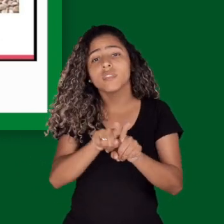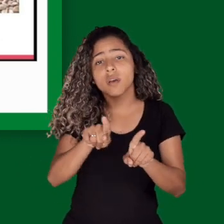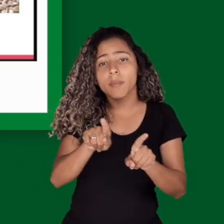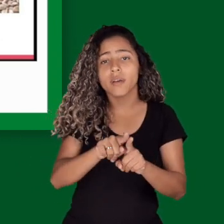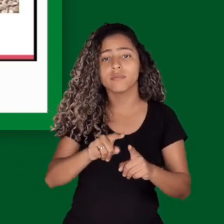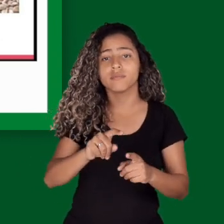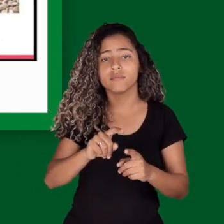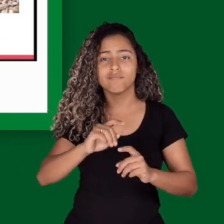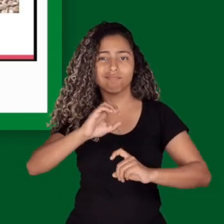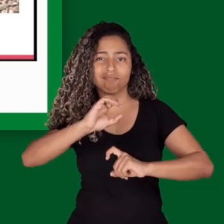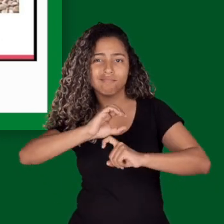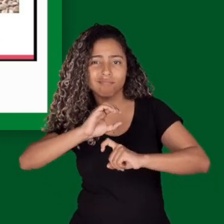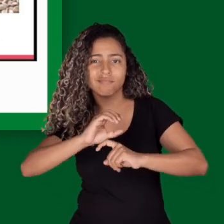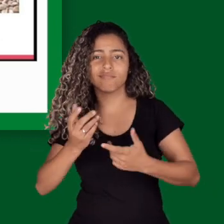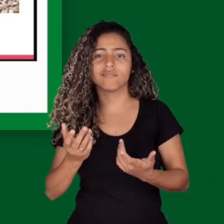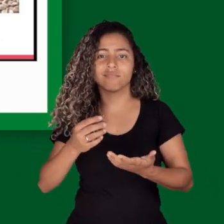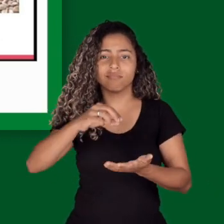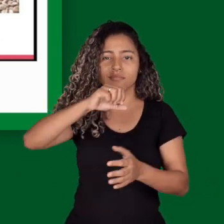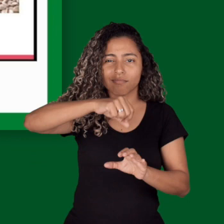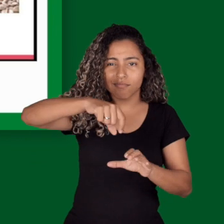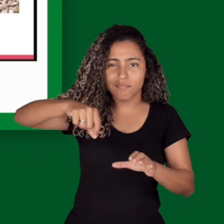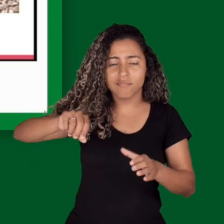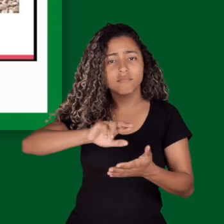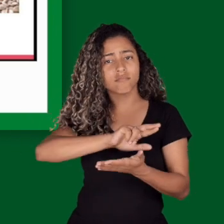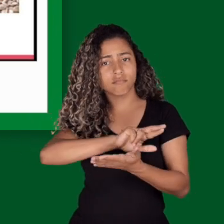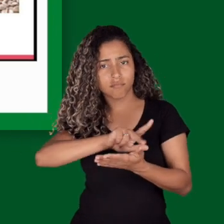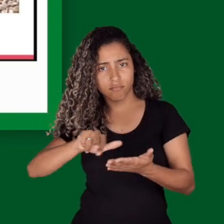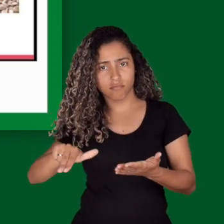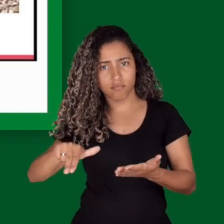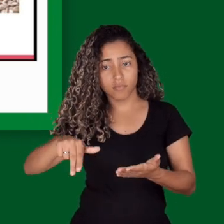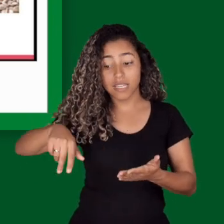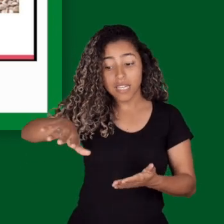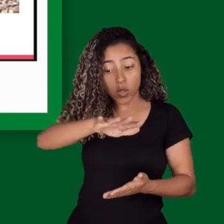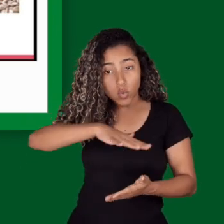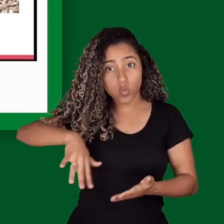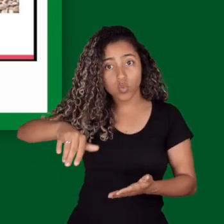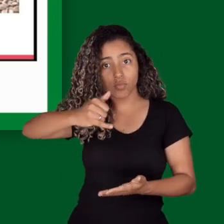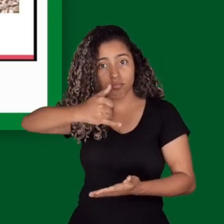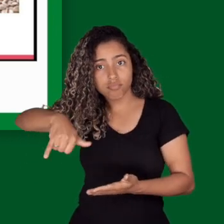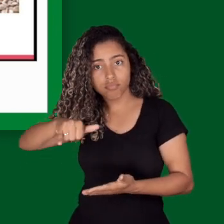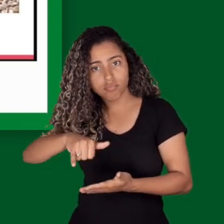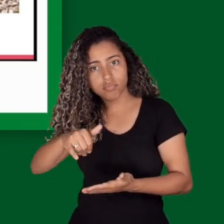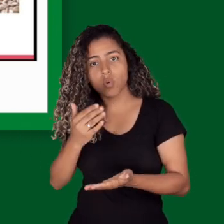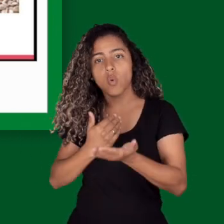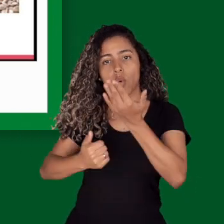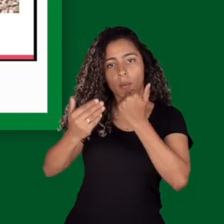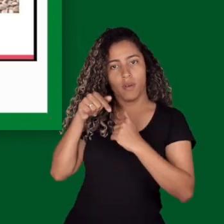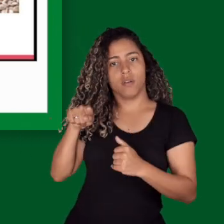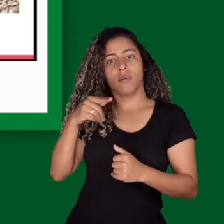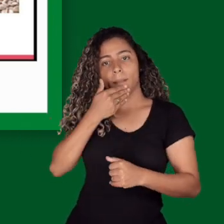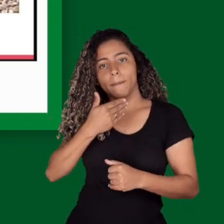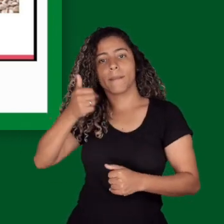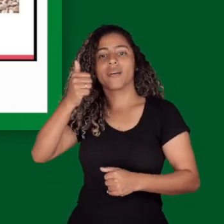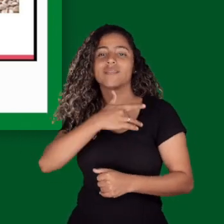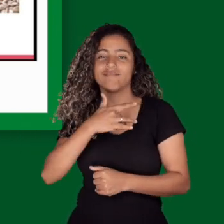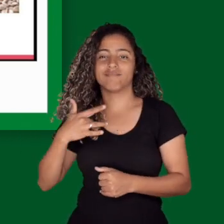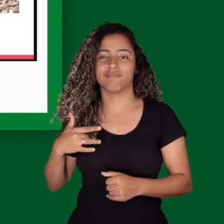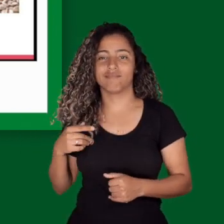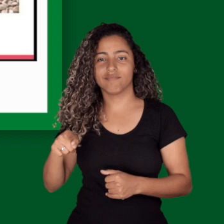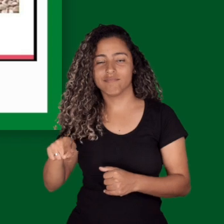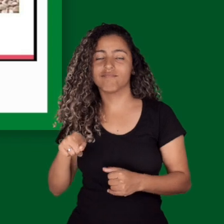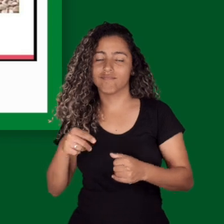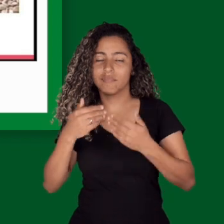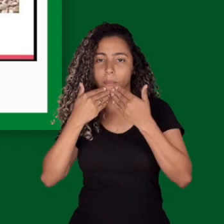das sementes, essas devem ser as gorduras que nós devemos preferir no nosso consumo no dia a dia. São gorduras